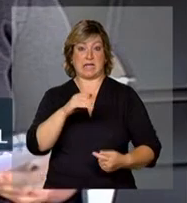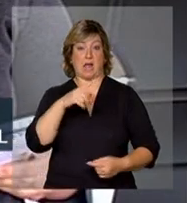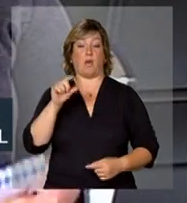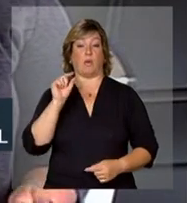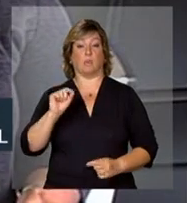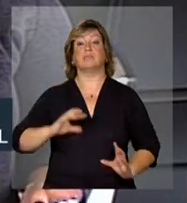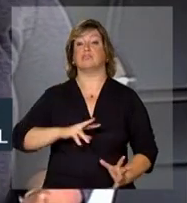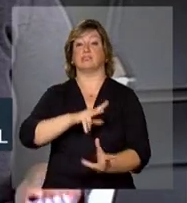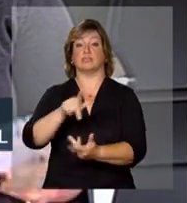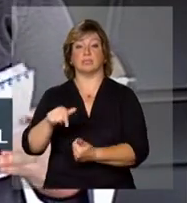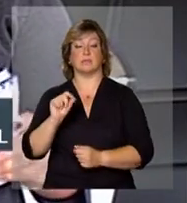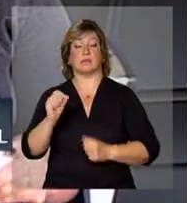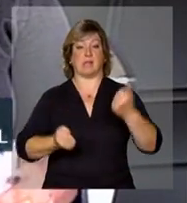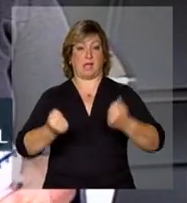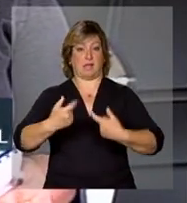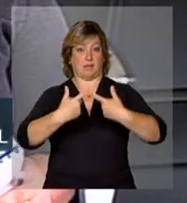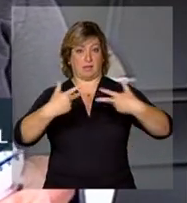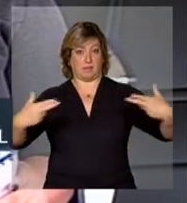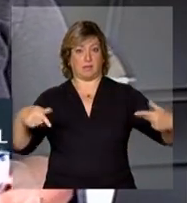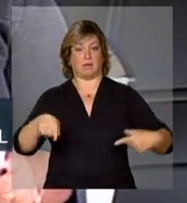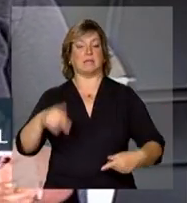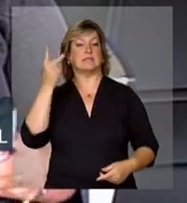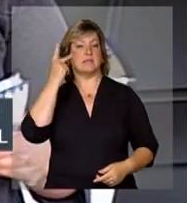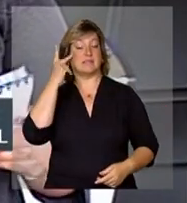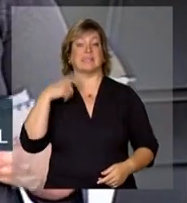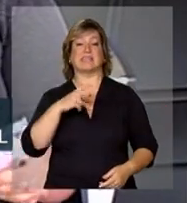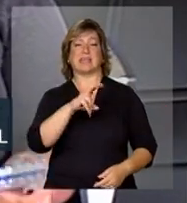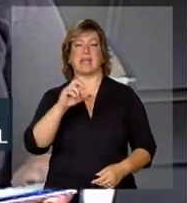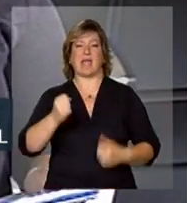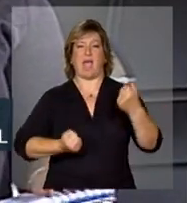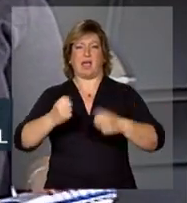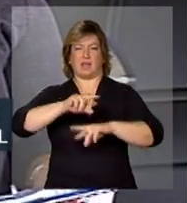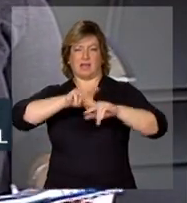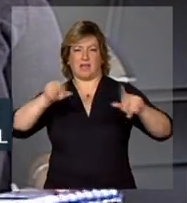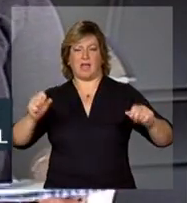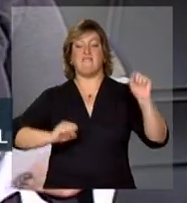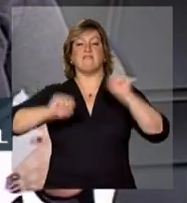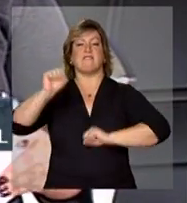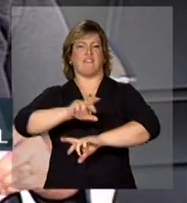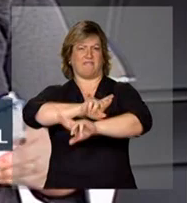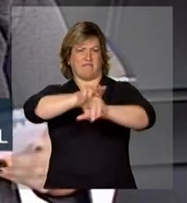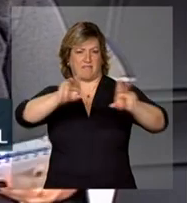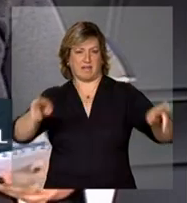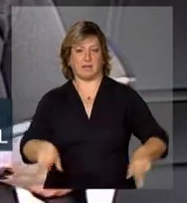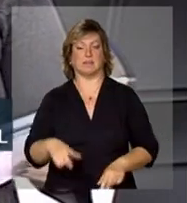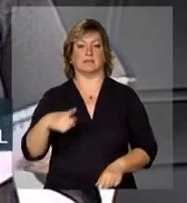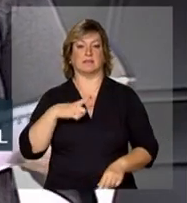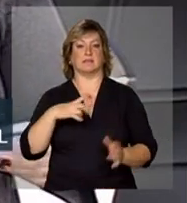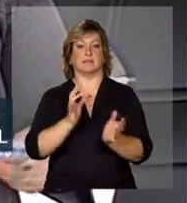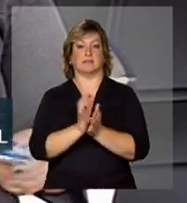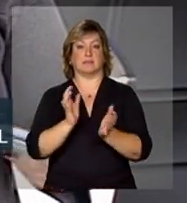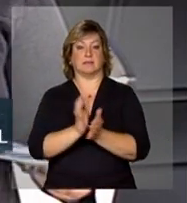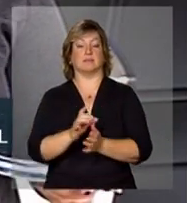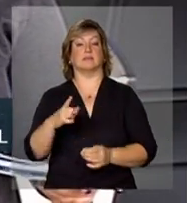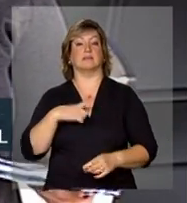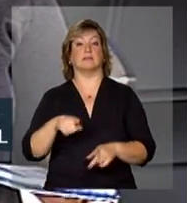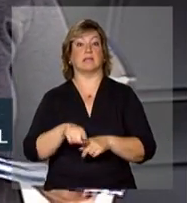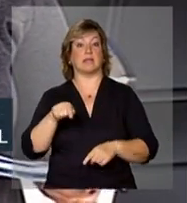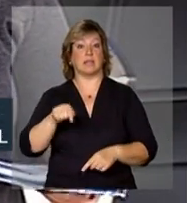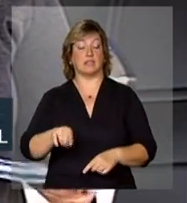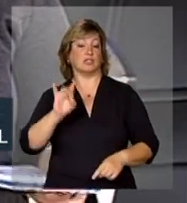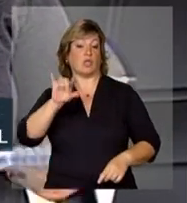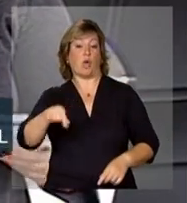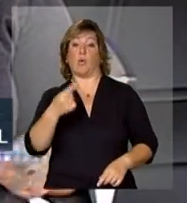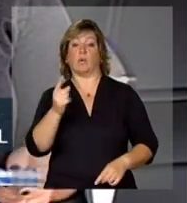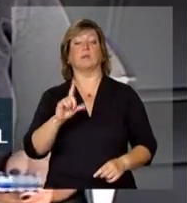Automóvel de São Paulo. São 500 carros de 49 marcas diferentes. E esse não é só o maior evento do tipo da América